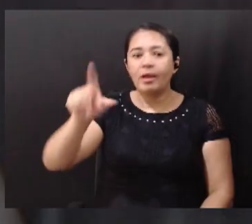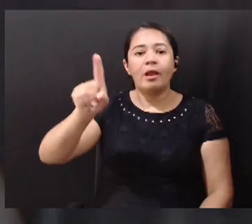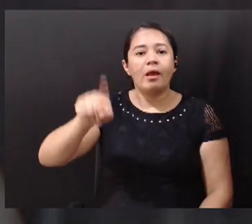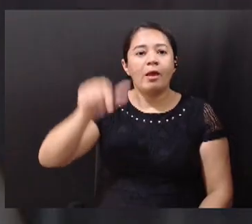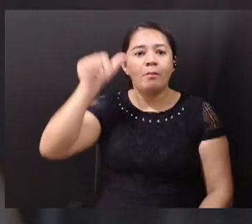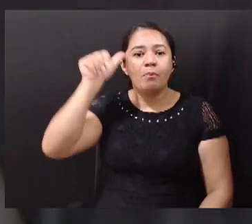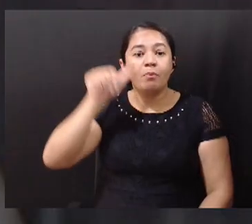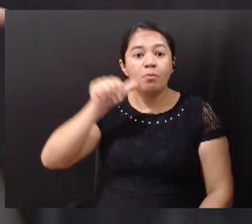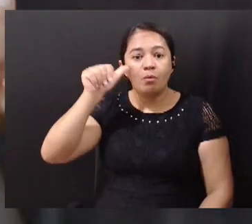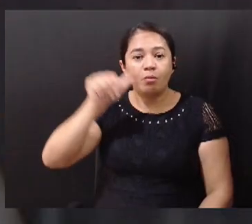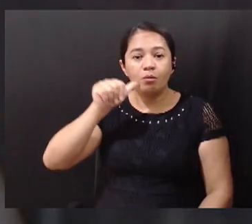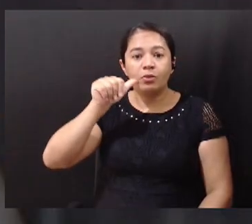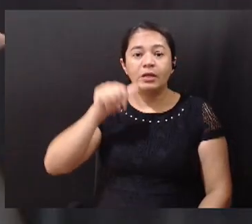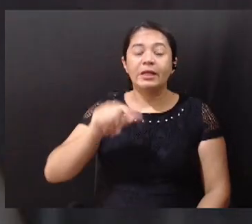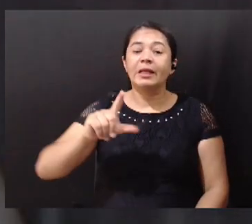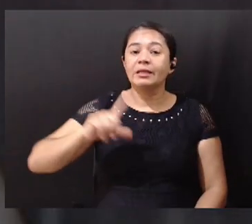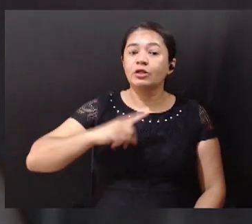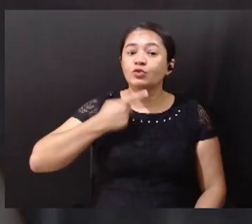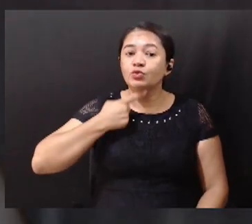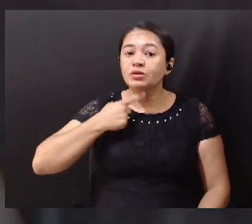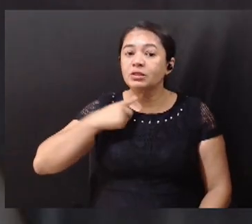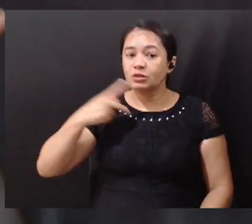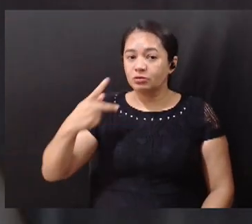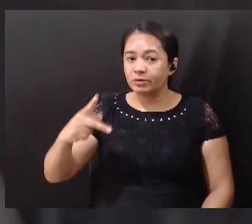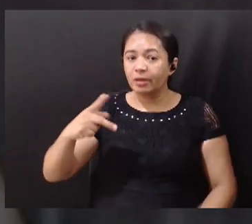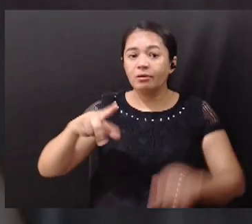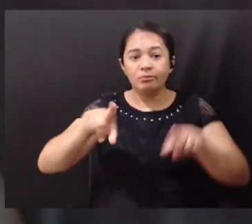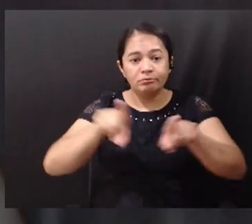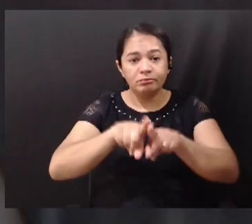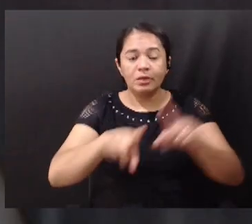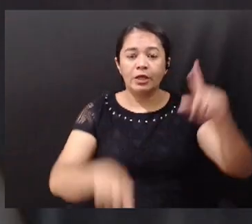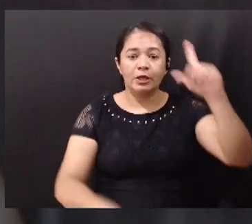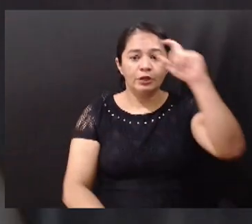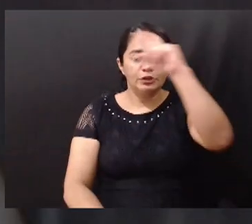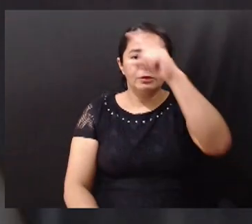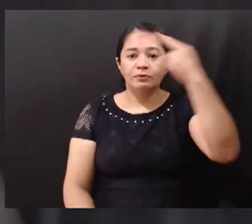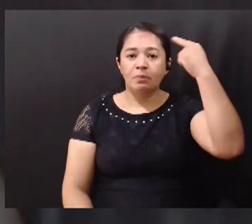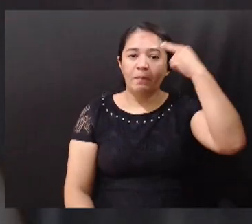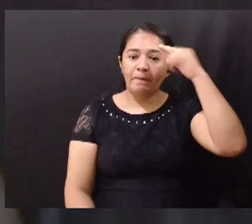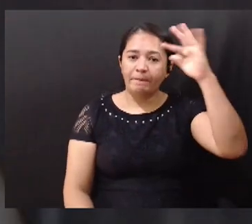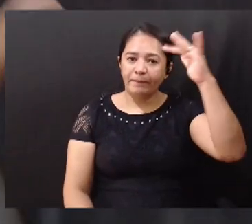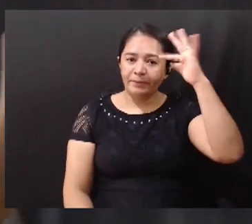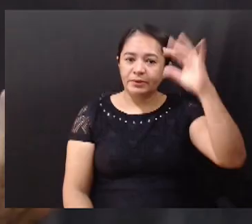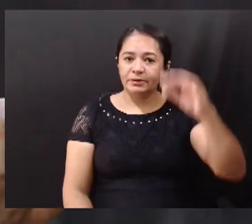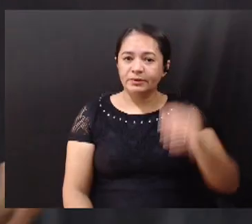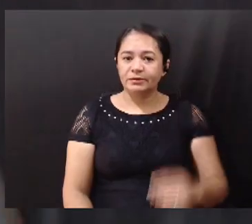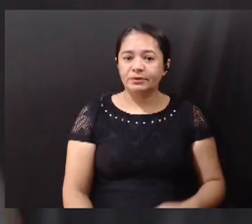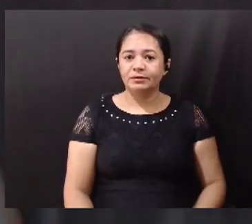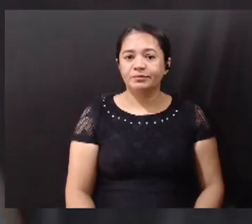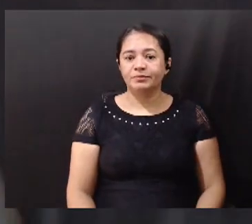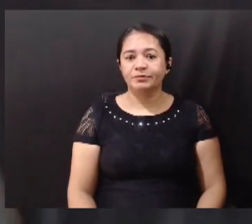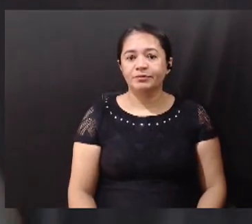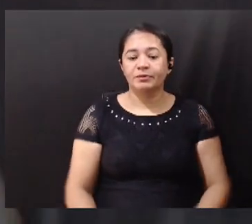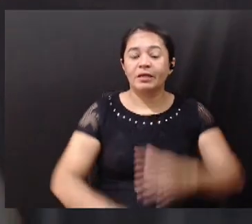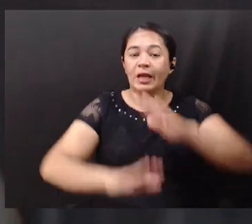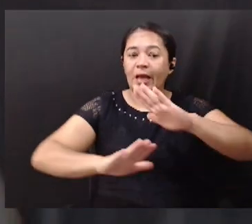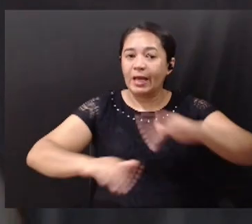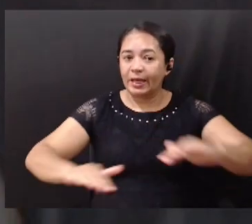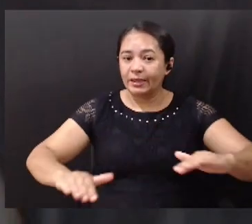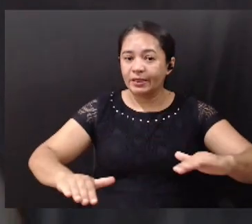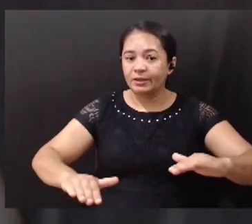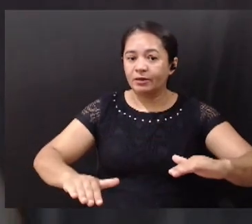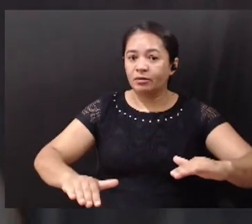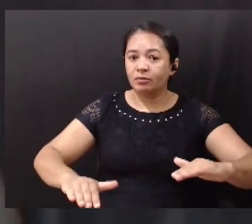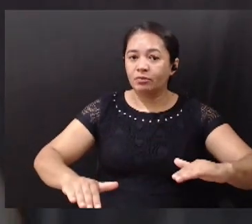os seus desejos. Então, é difícil a gente pensar que, da perspectiva da criança, né, o ideal é ter